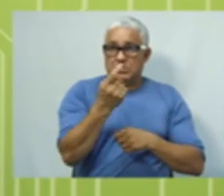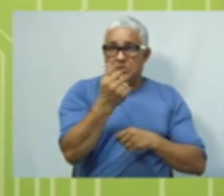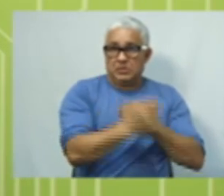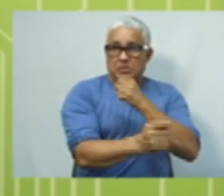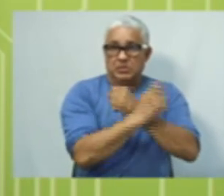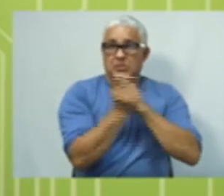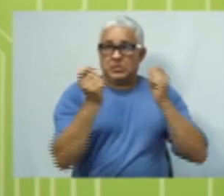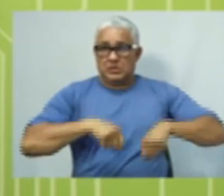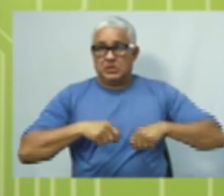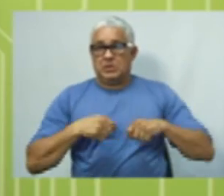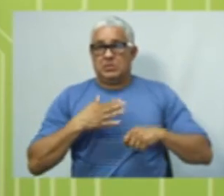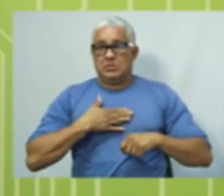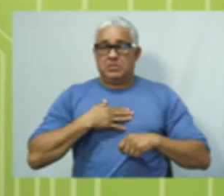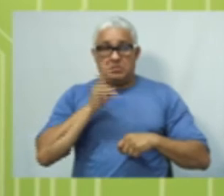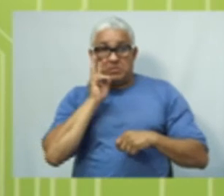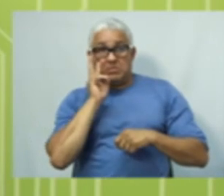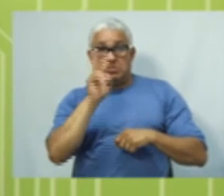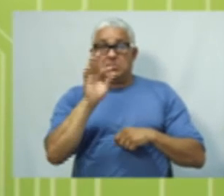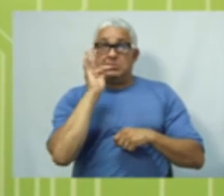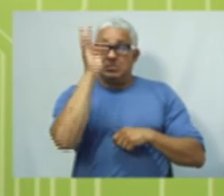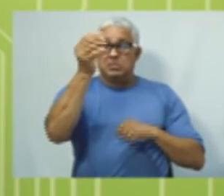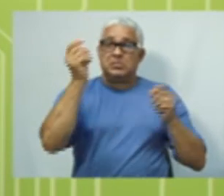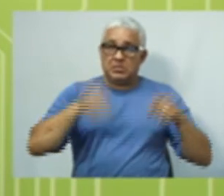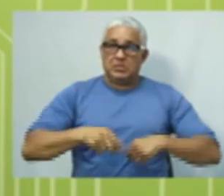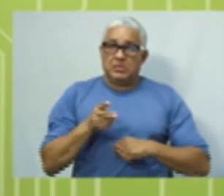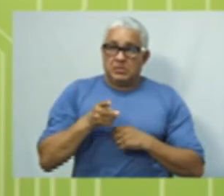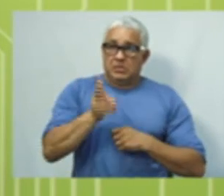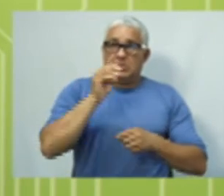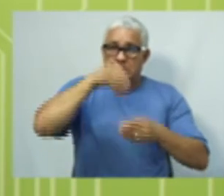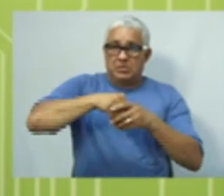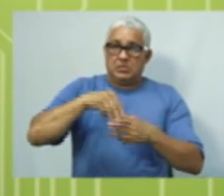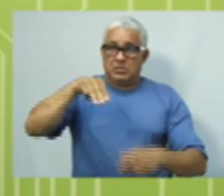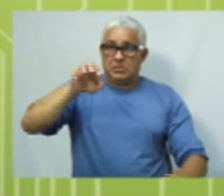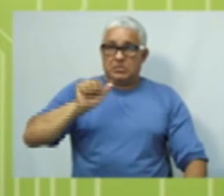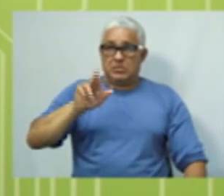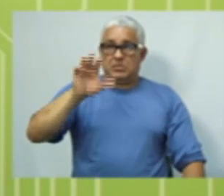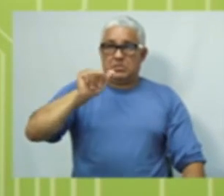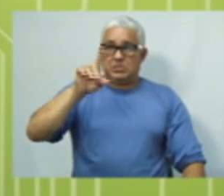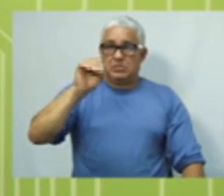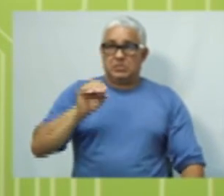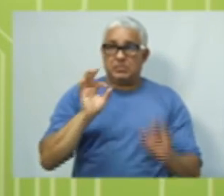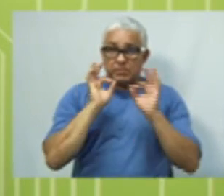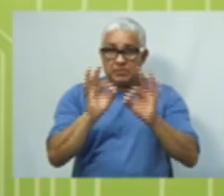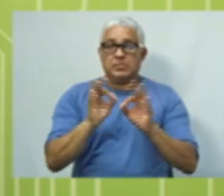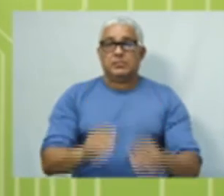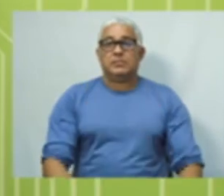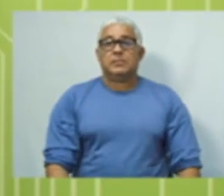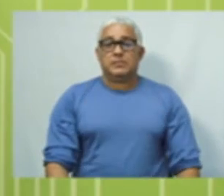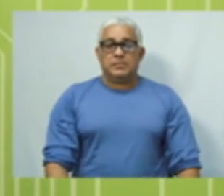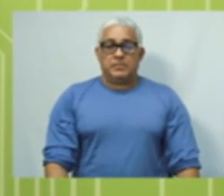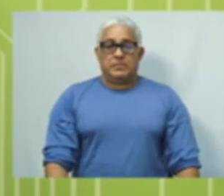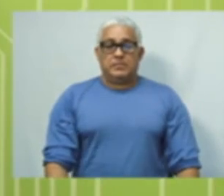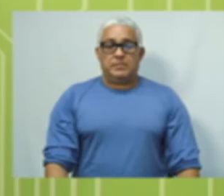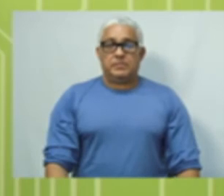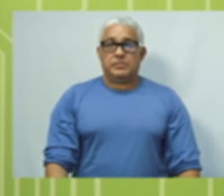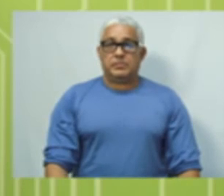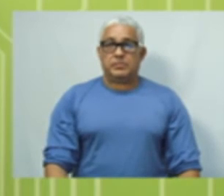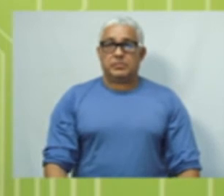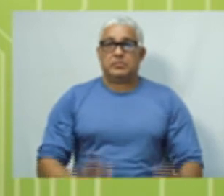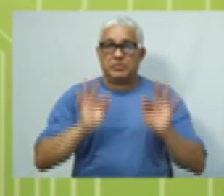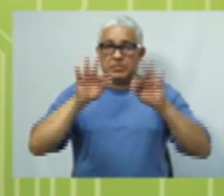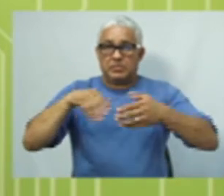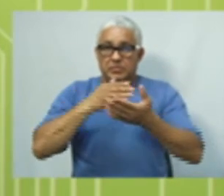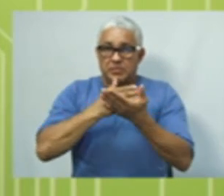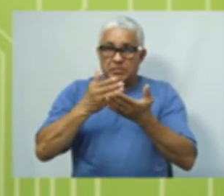minha capacidade de continuar no mercado. Correto, pessoal? Então, nós estamos partindo aqui para o